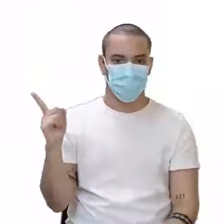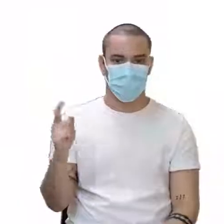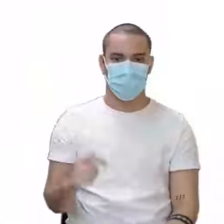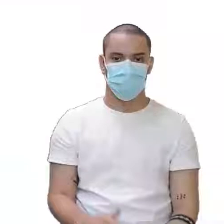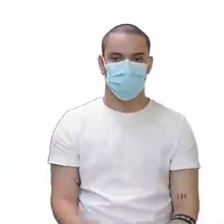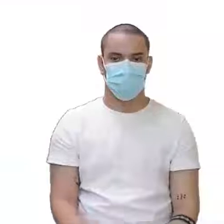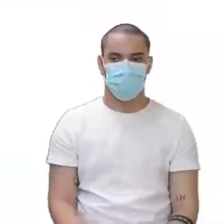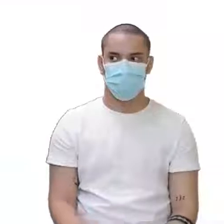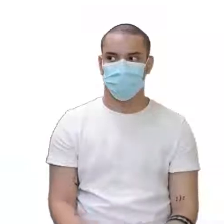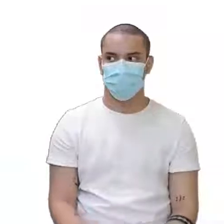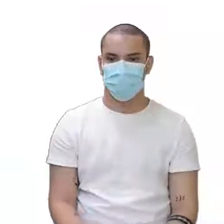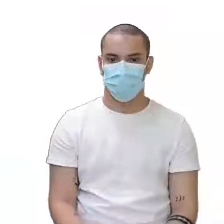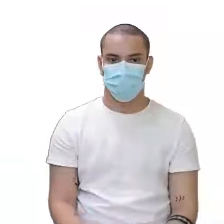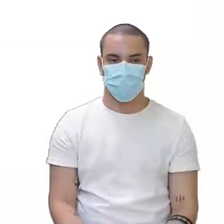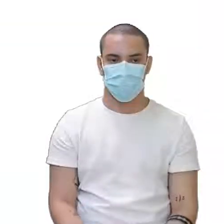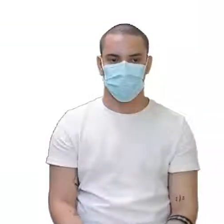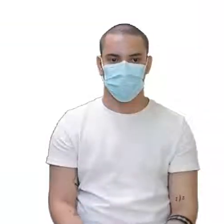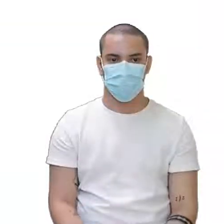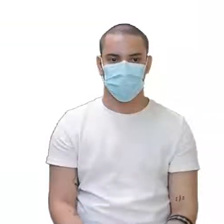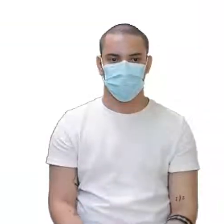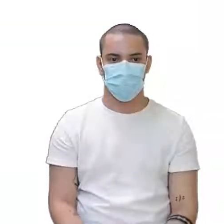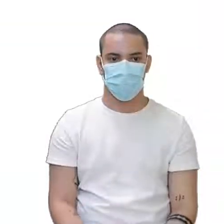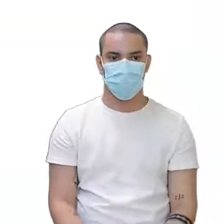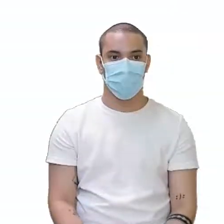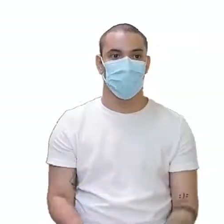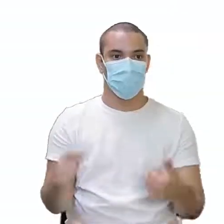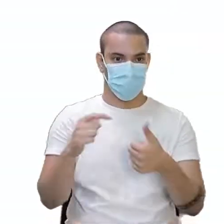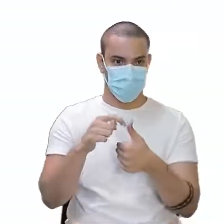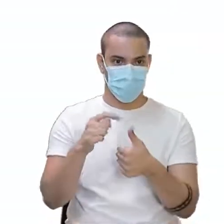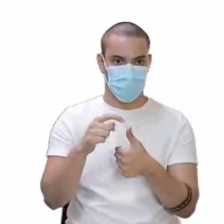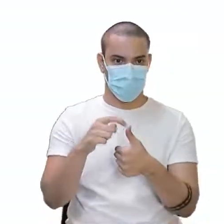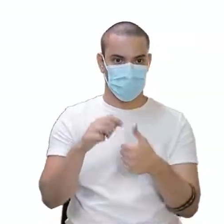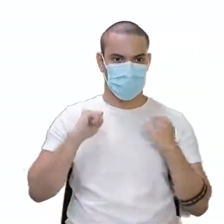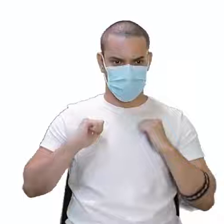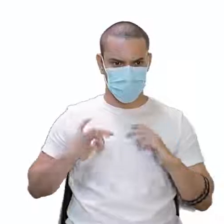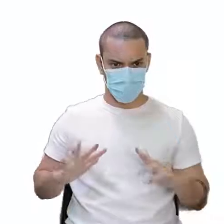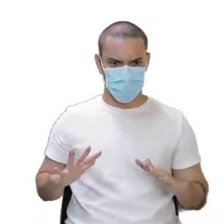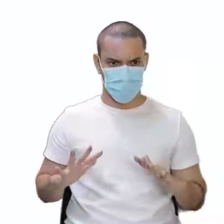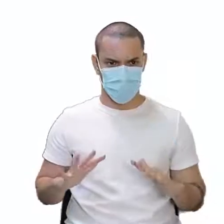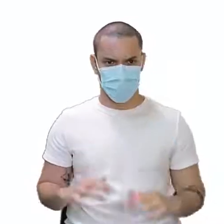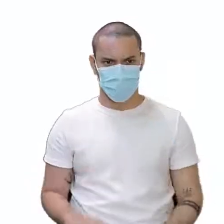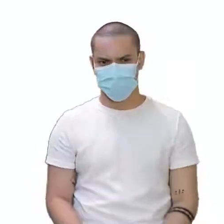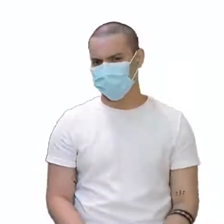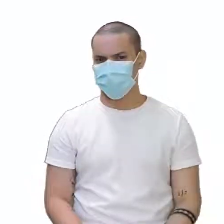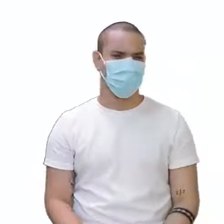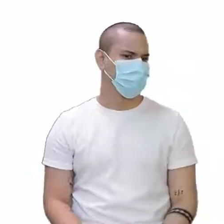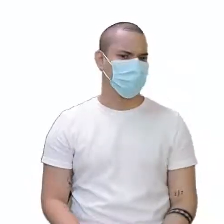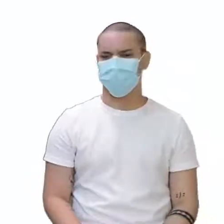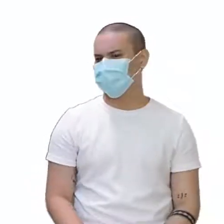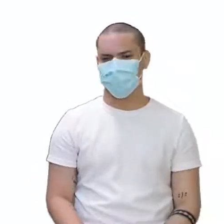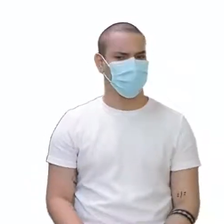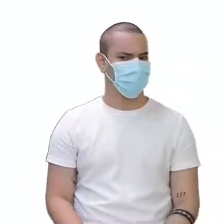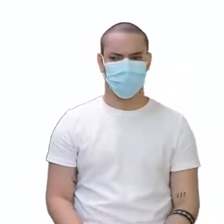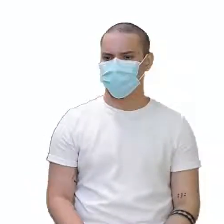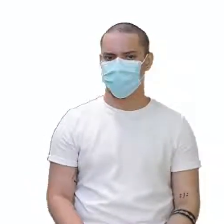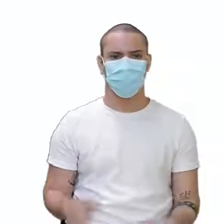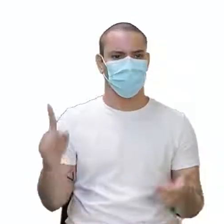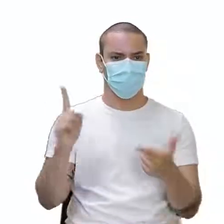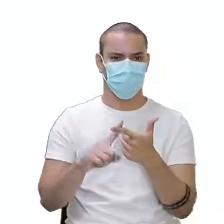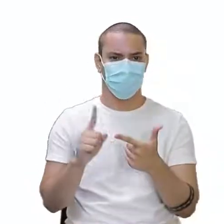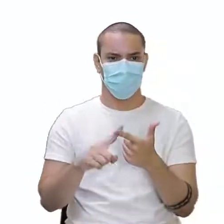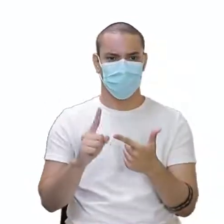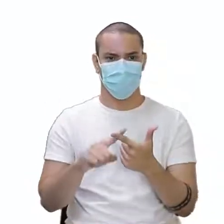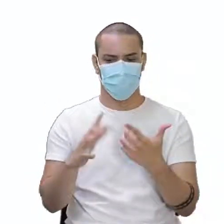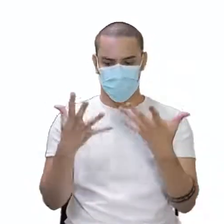lá. Vamos embora. A, transpiração. Xiii, professora, não é não.